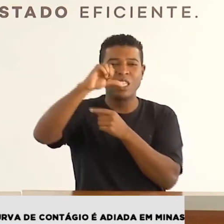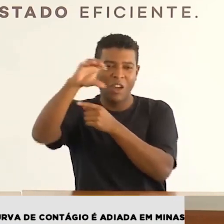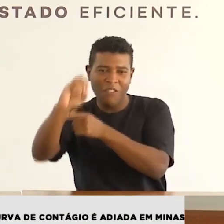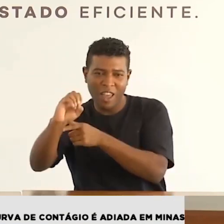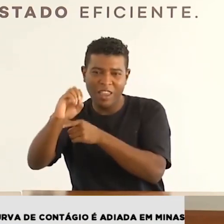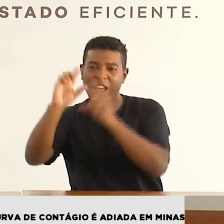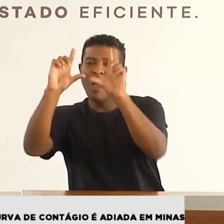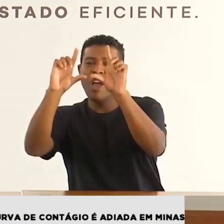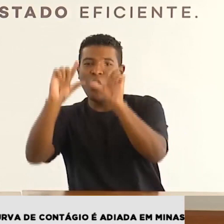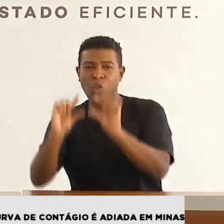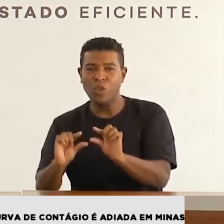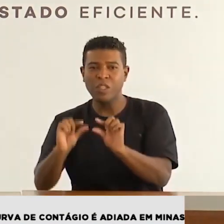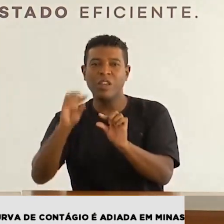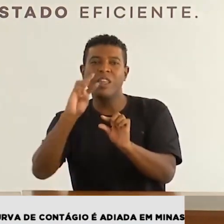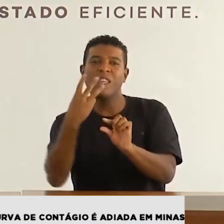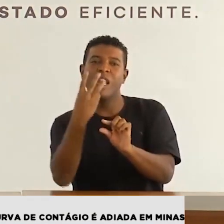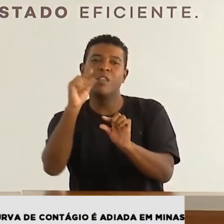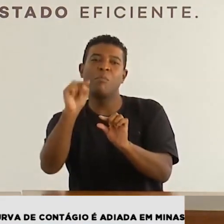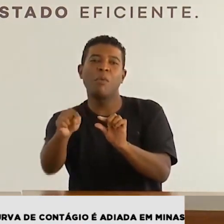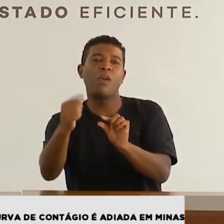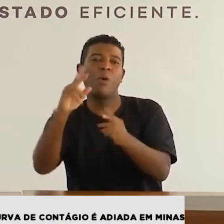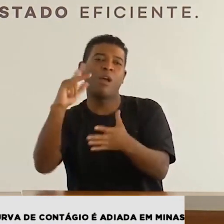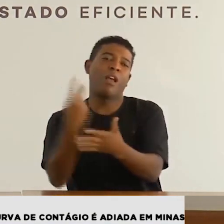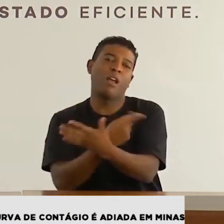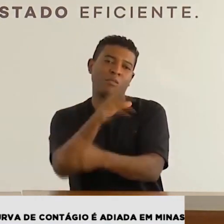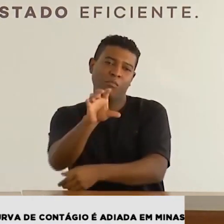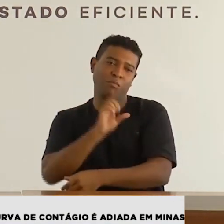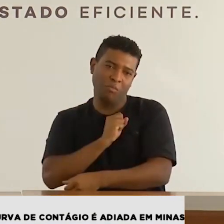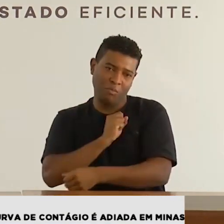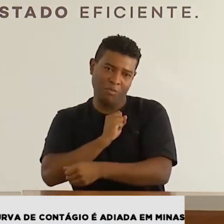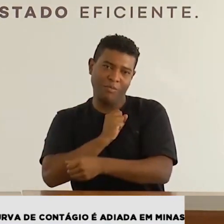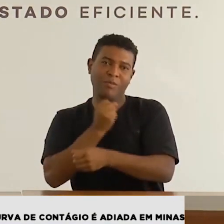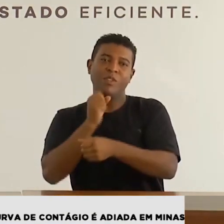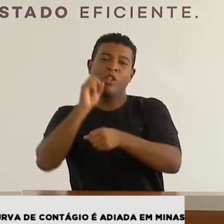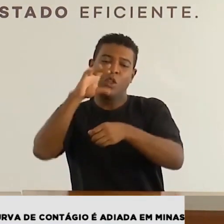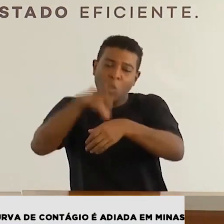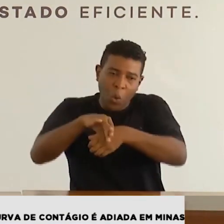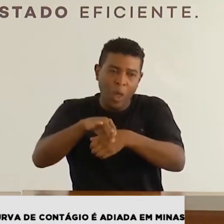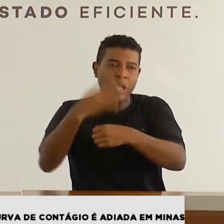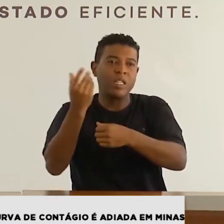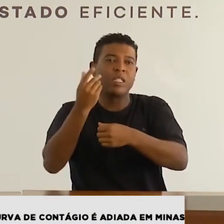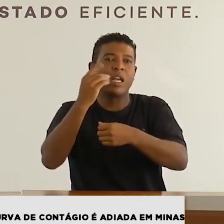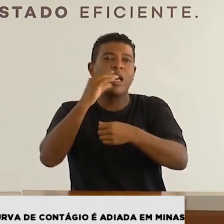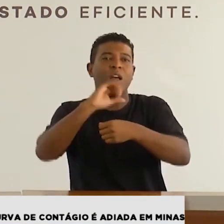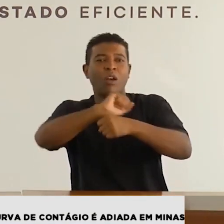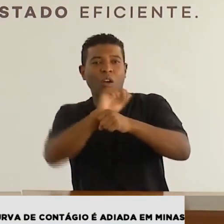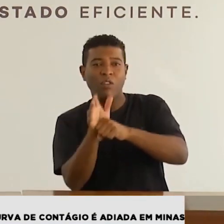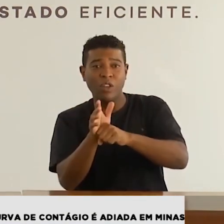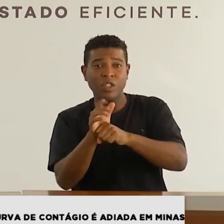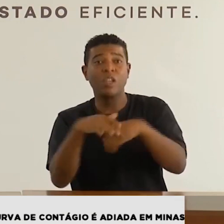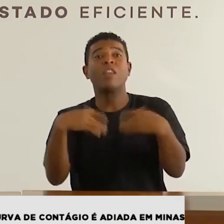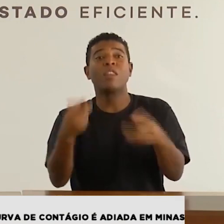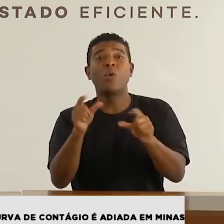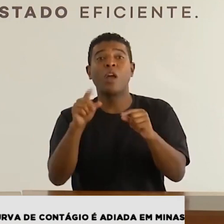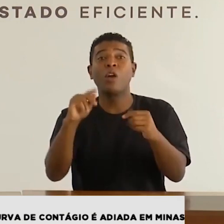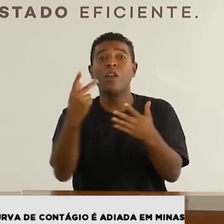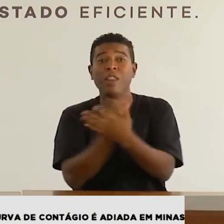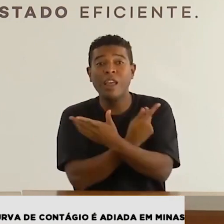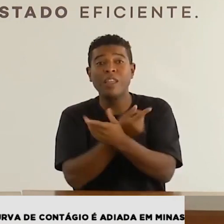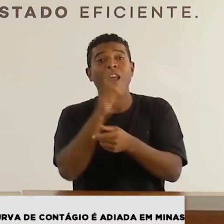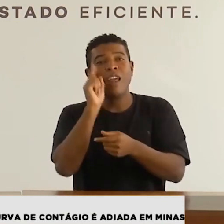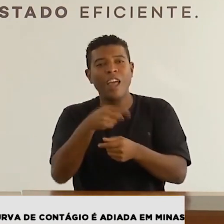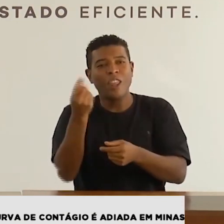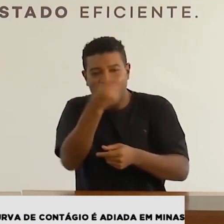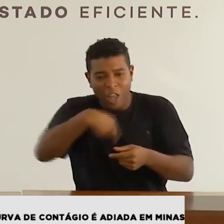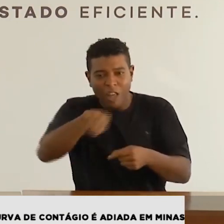seja, isso mostra que nós, no Estado de Minas Gerais, estamos efetivamente conseguindo alongar um pouco a curva e projetá